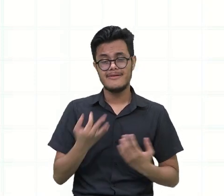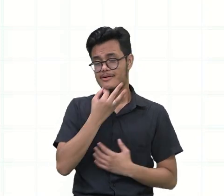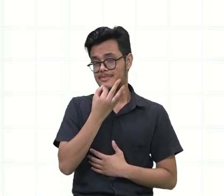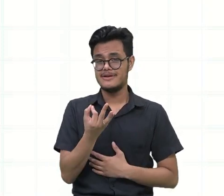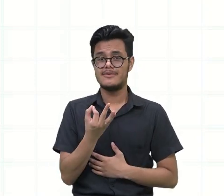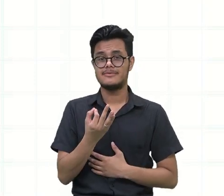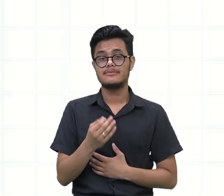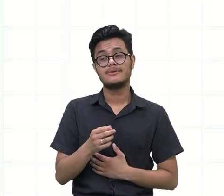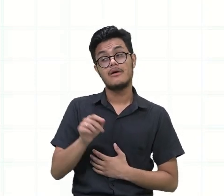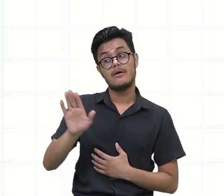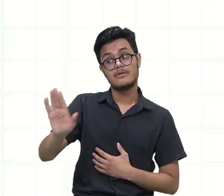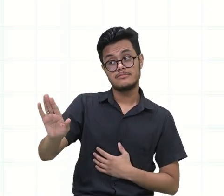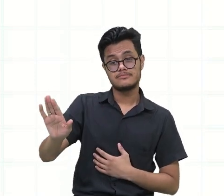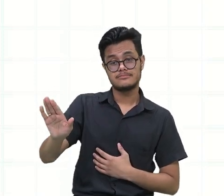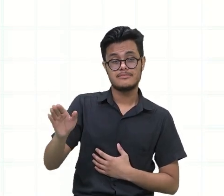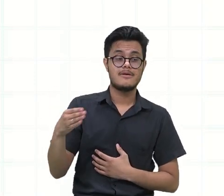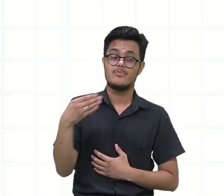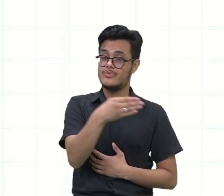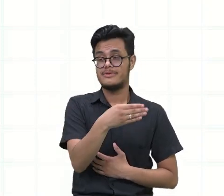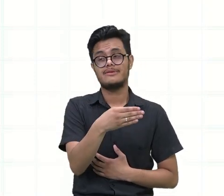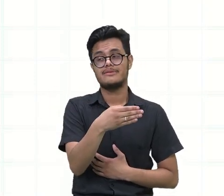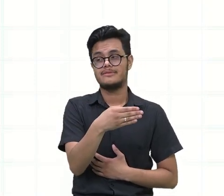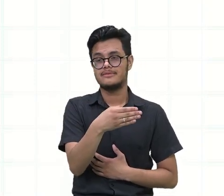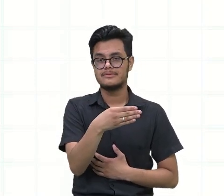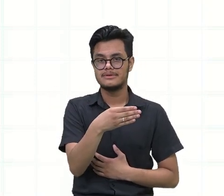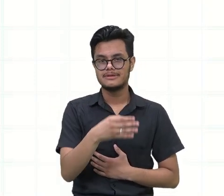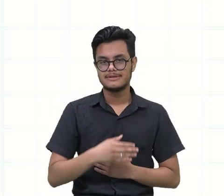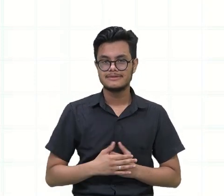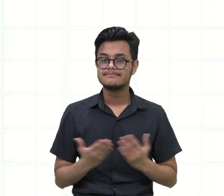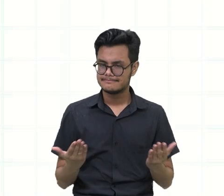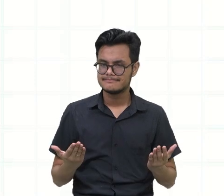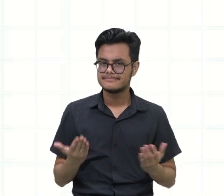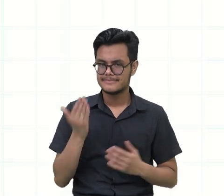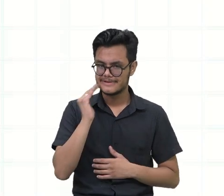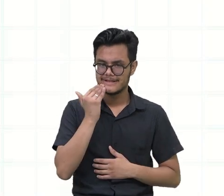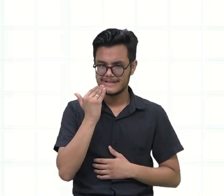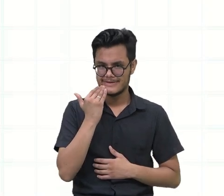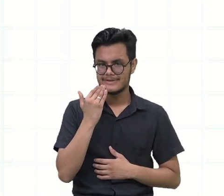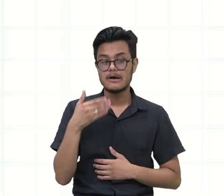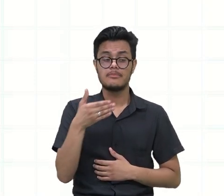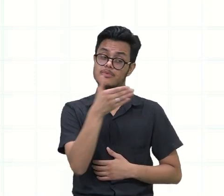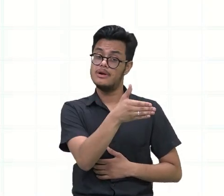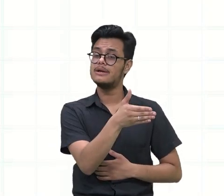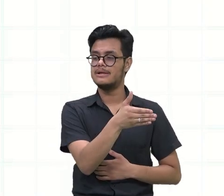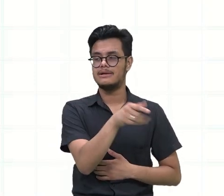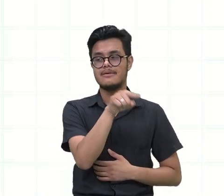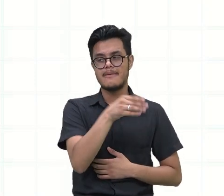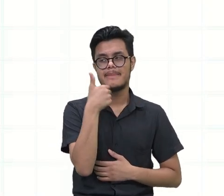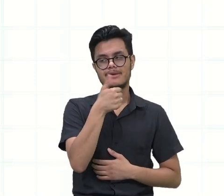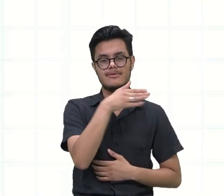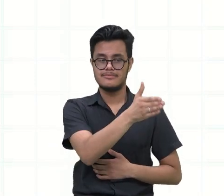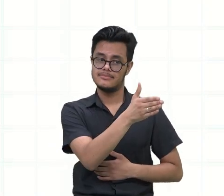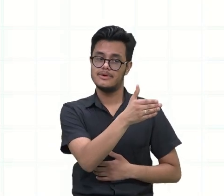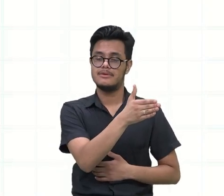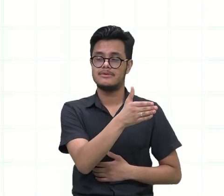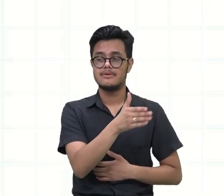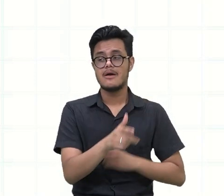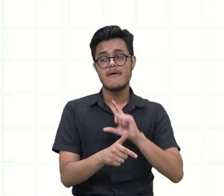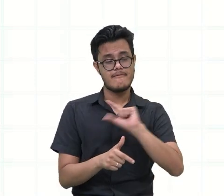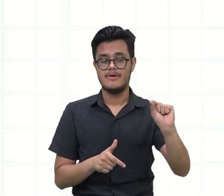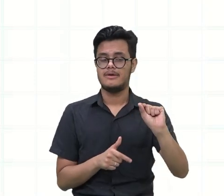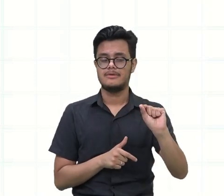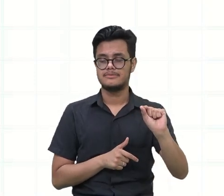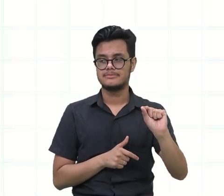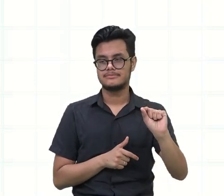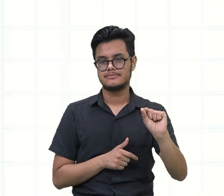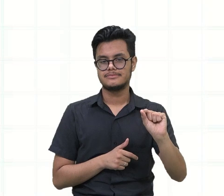sugestão, né? Tá dando uma sugestão aí, vá por ali, que ali é melhor, vá por aqui é melhor.